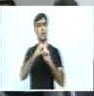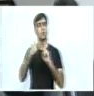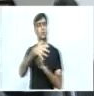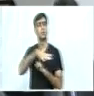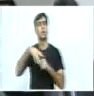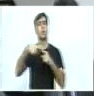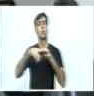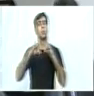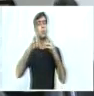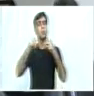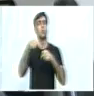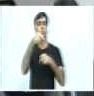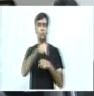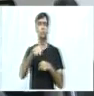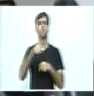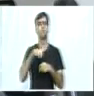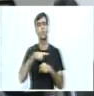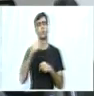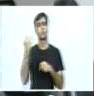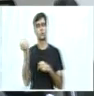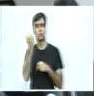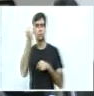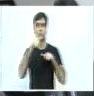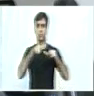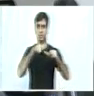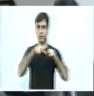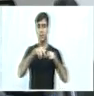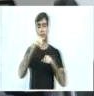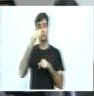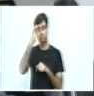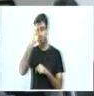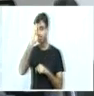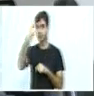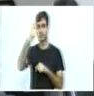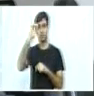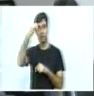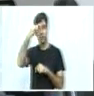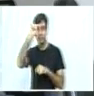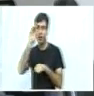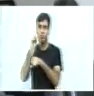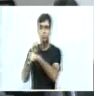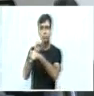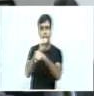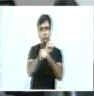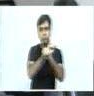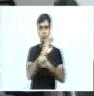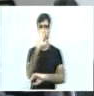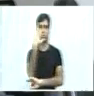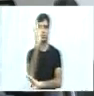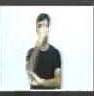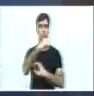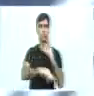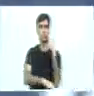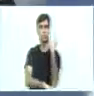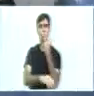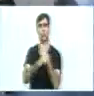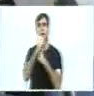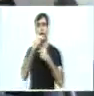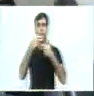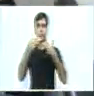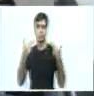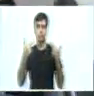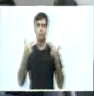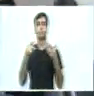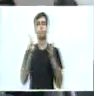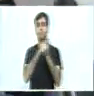que todos desempenham um papel de suma importância na preservação do meio ambiente, sendo este requisito